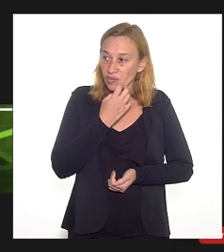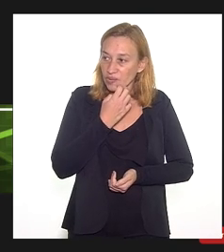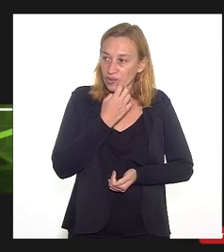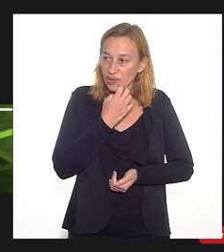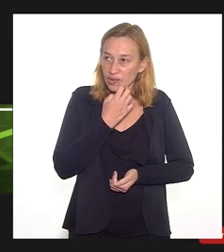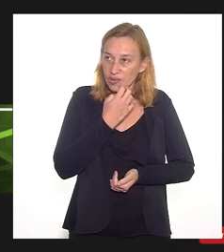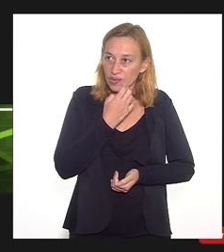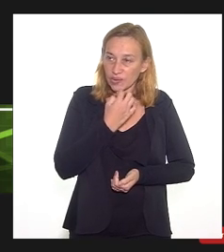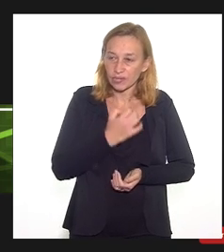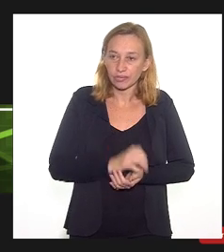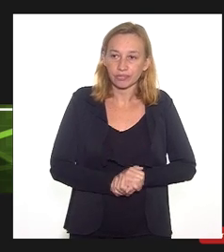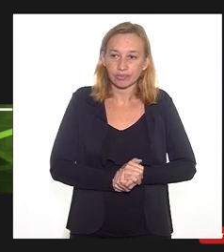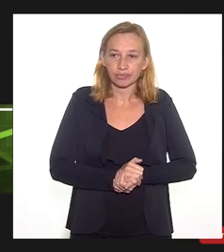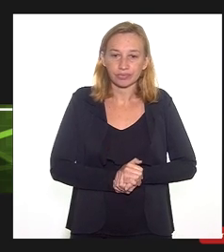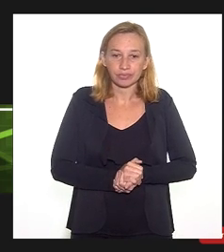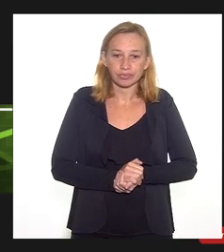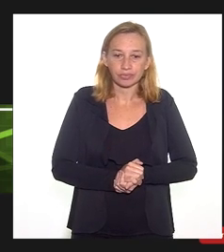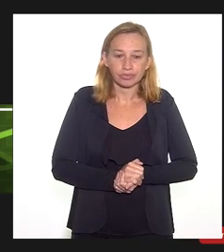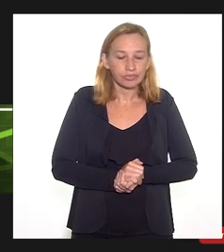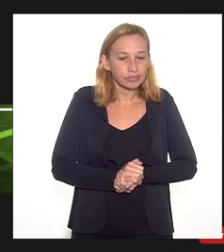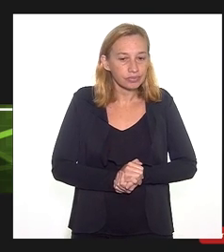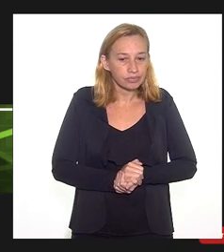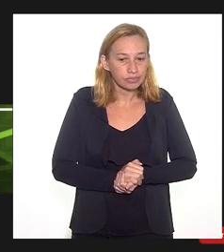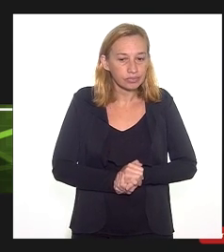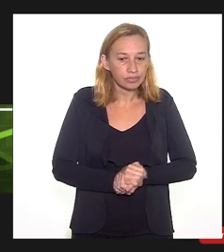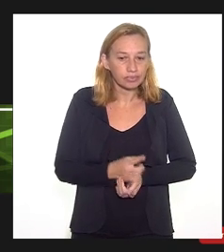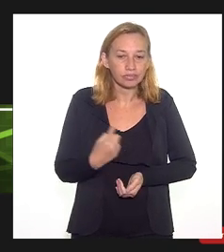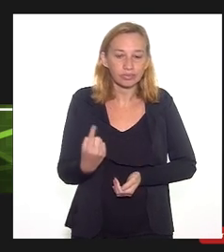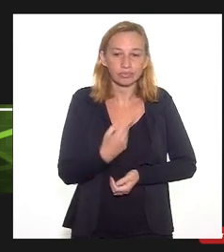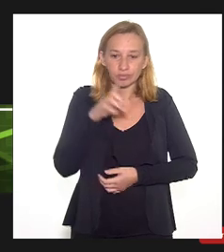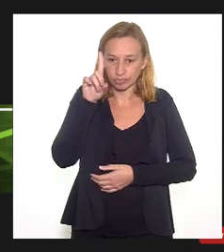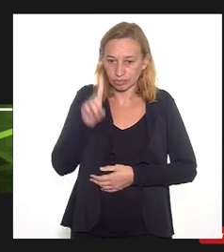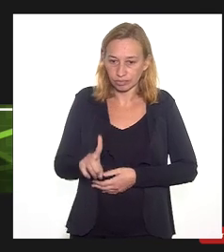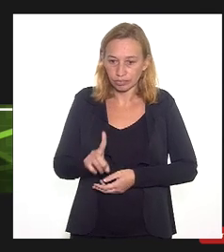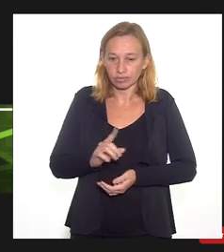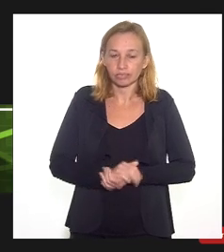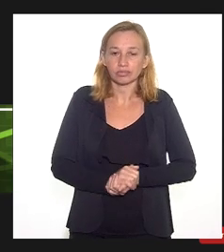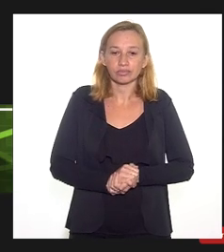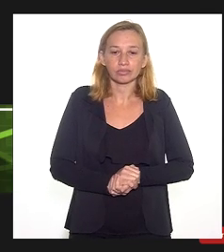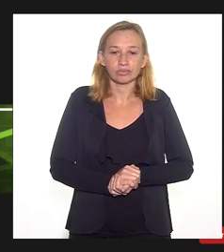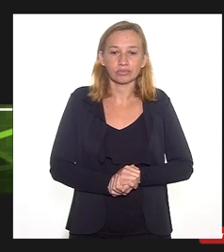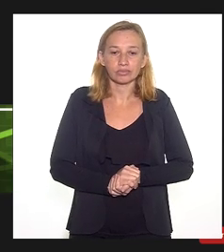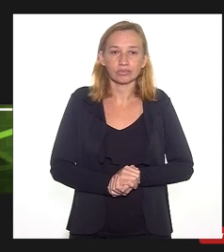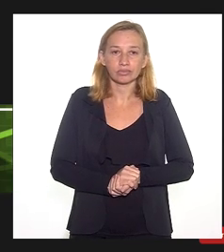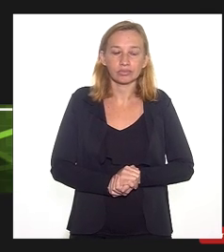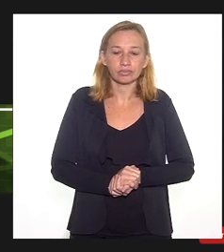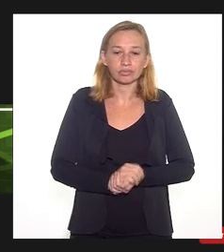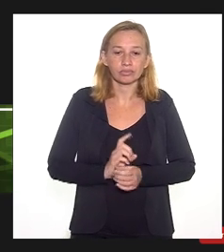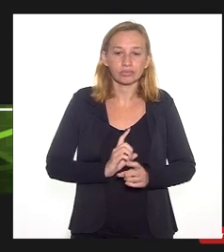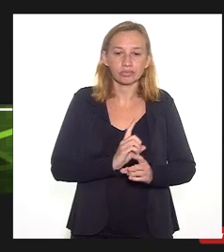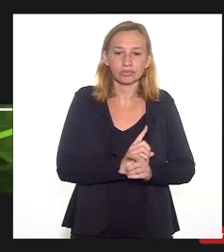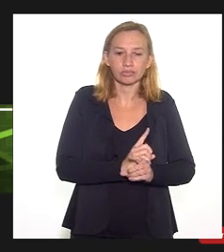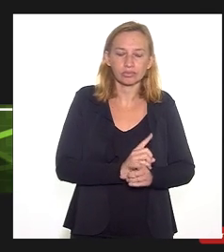pela vertente dos nossos direitos que se encontram